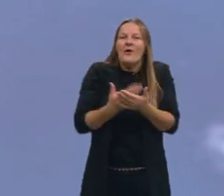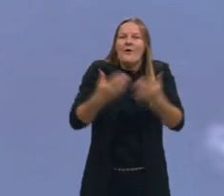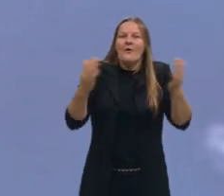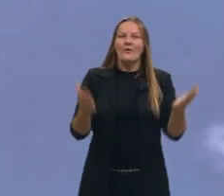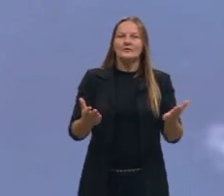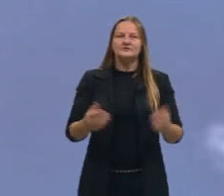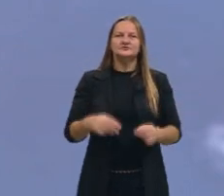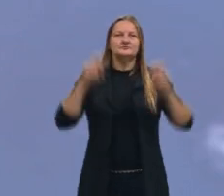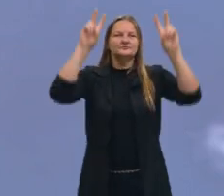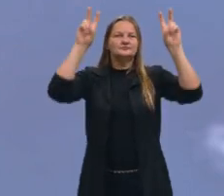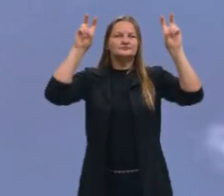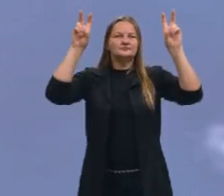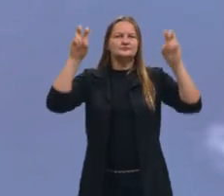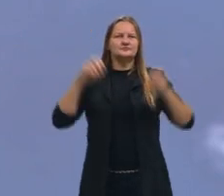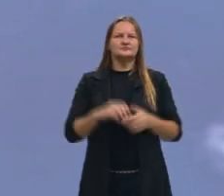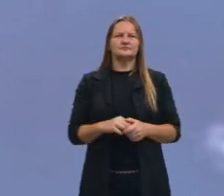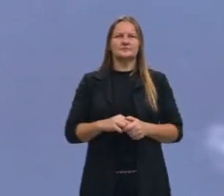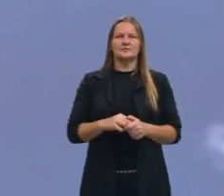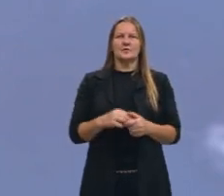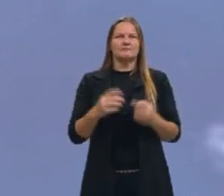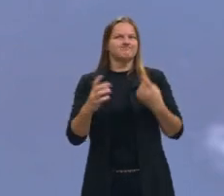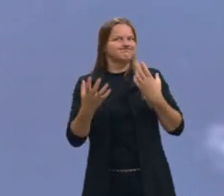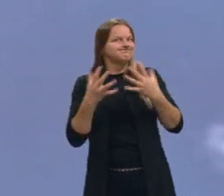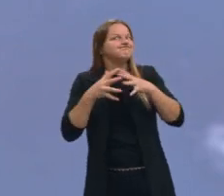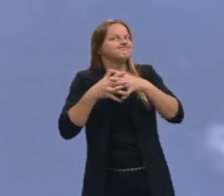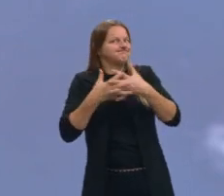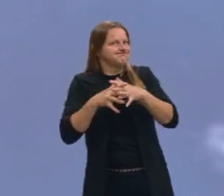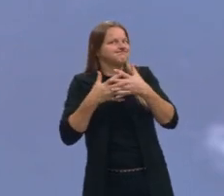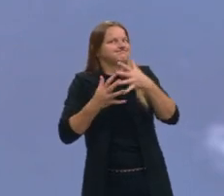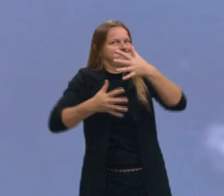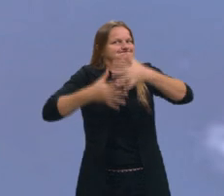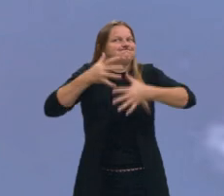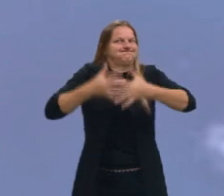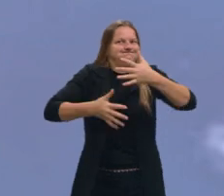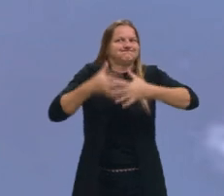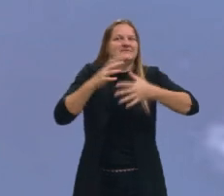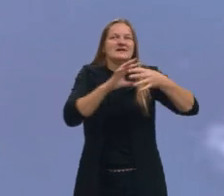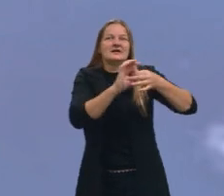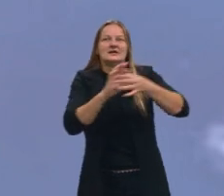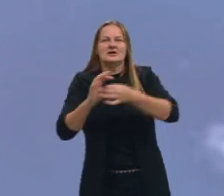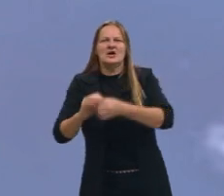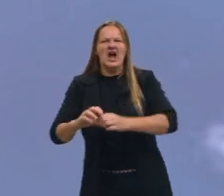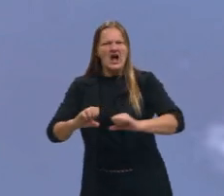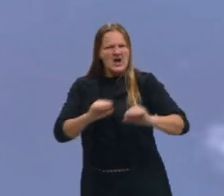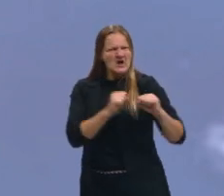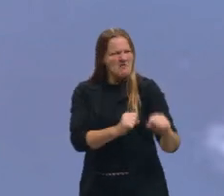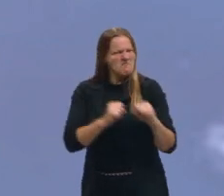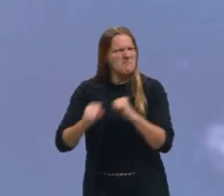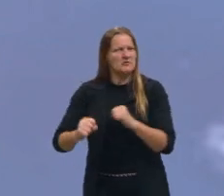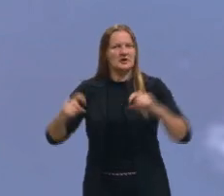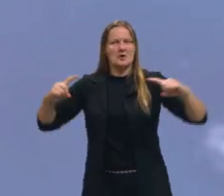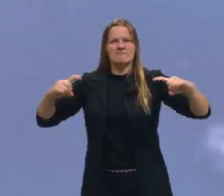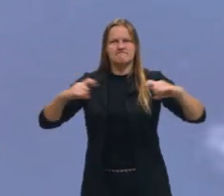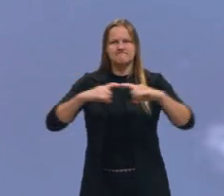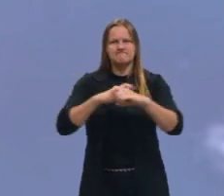é esse é o seguinte é bem polêmico né e bem atual superbactérias